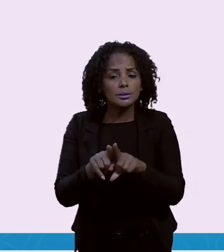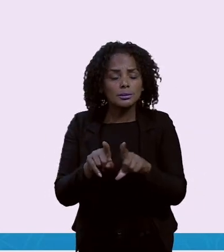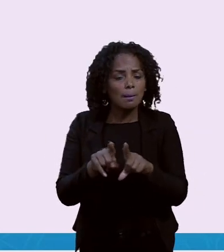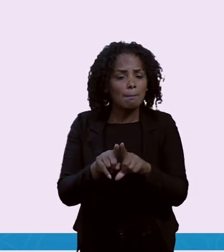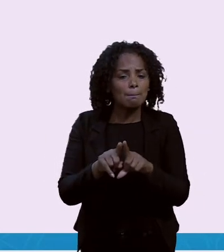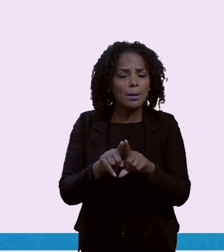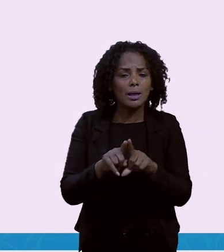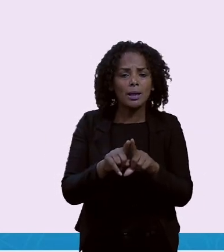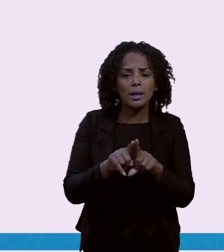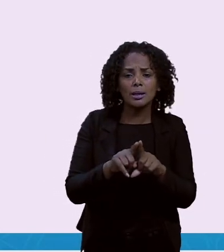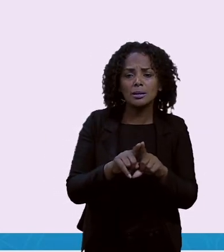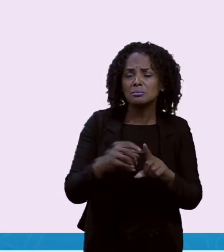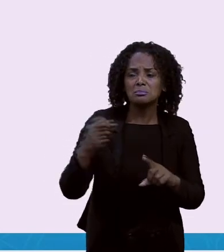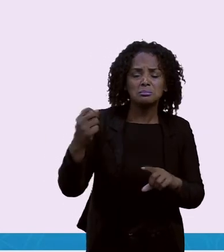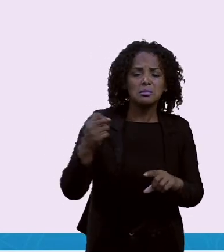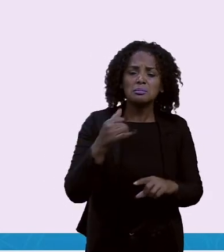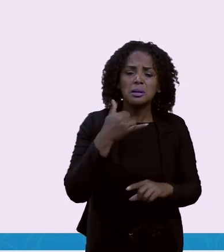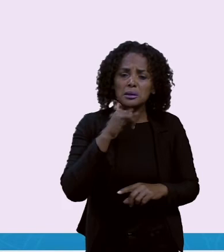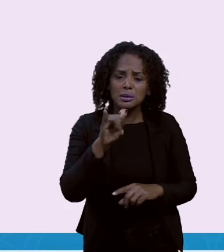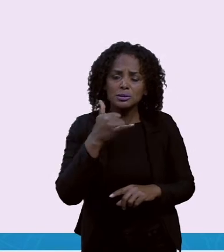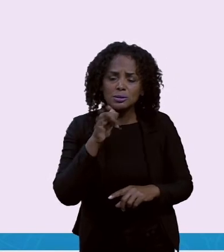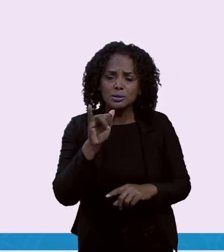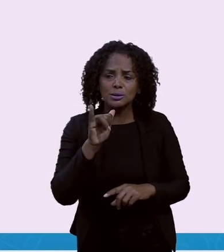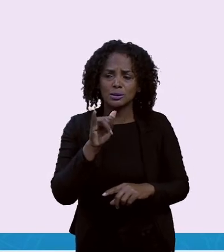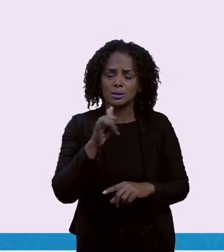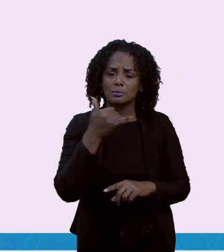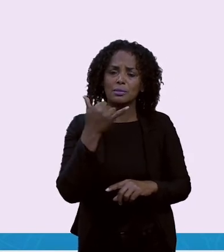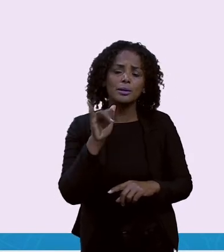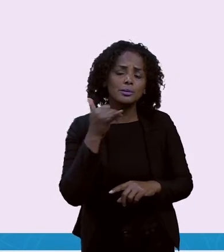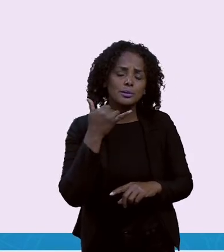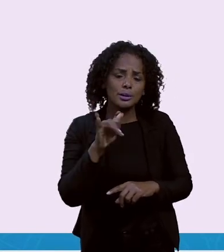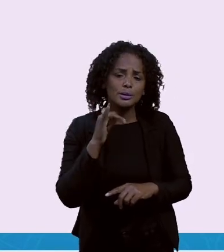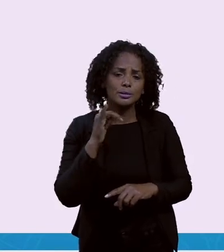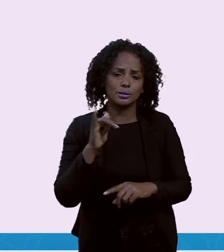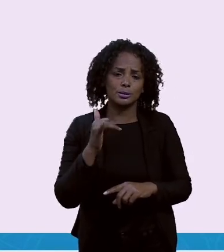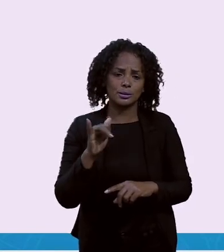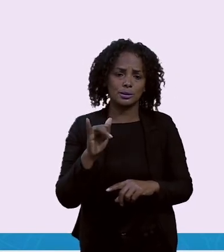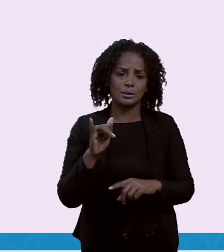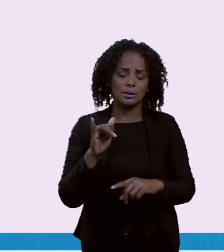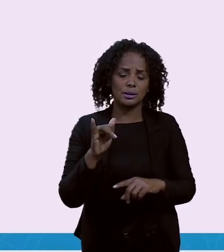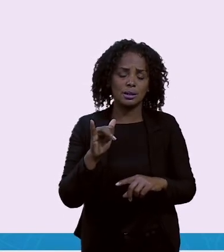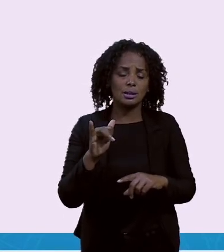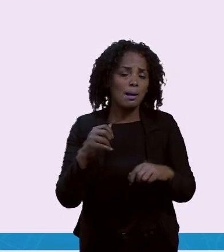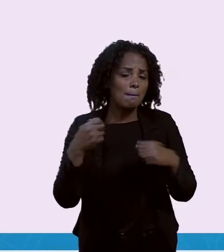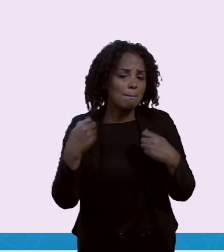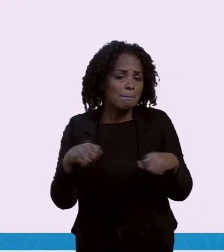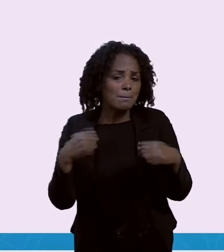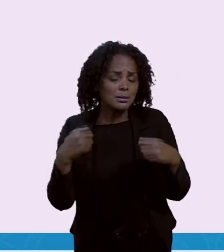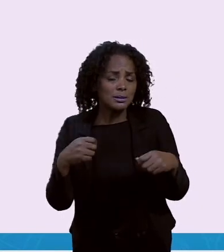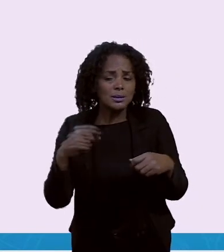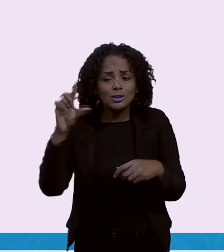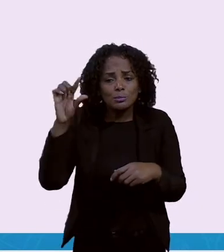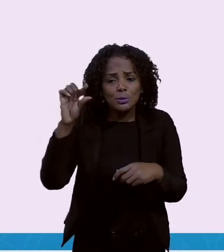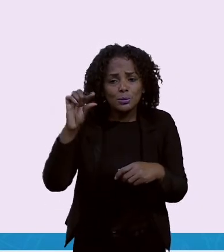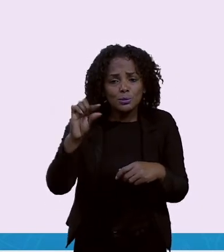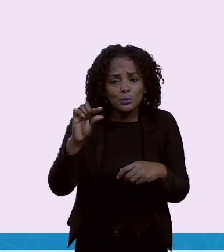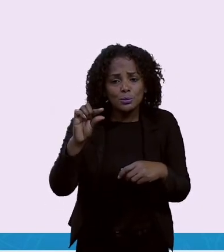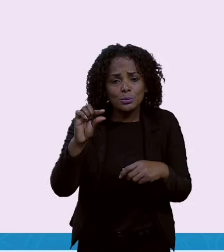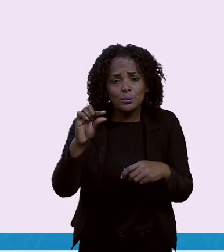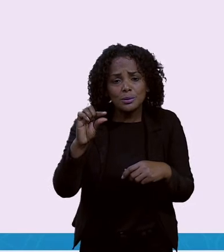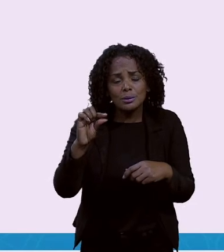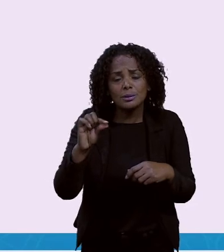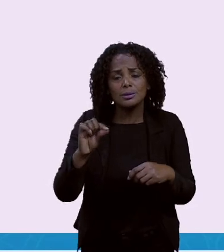quantidade de carvão, que geralmente é o que as indústrias usam para aquecer os seus produtos industriais, ali o seu